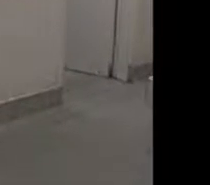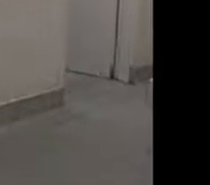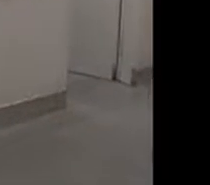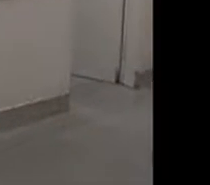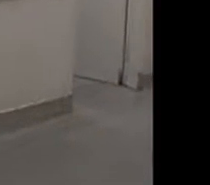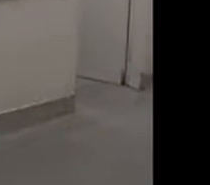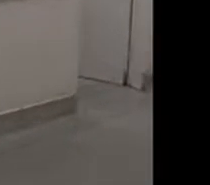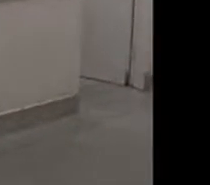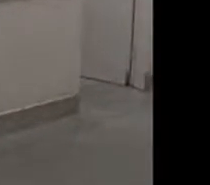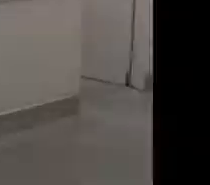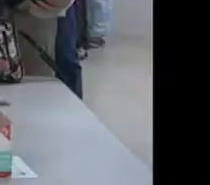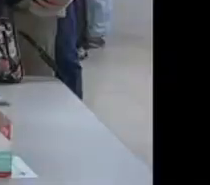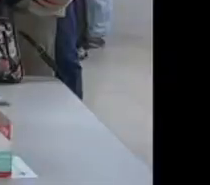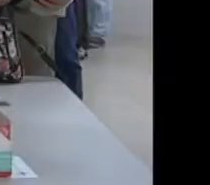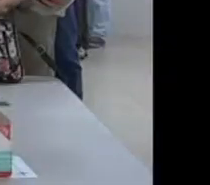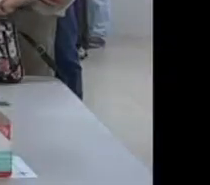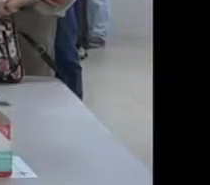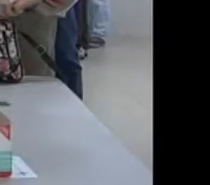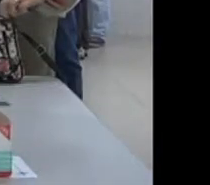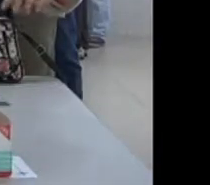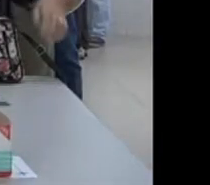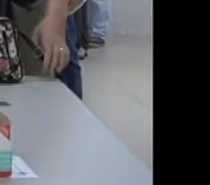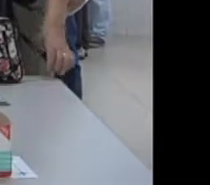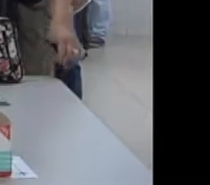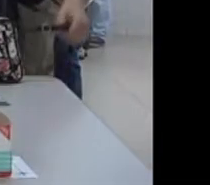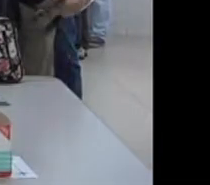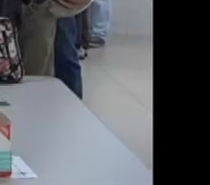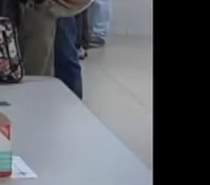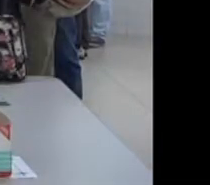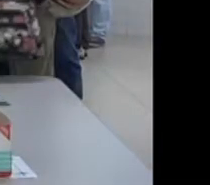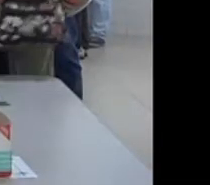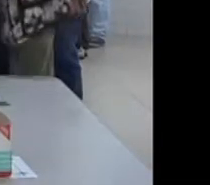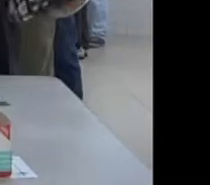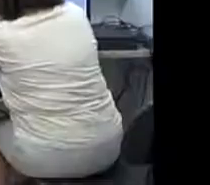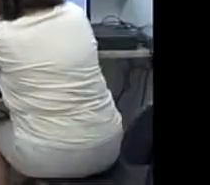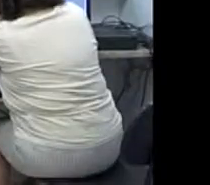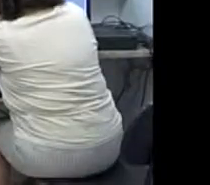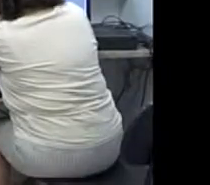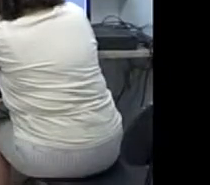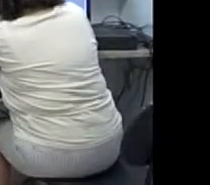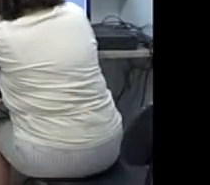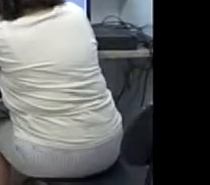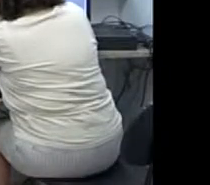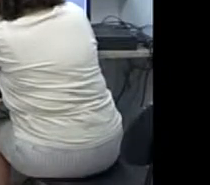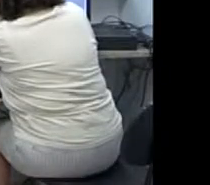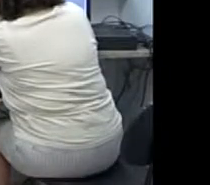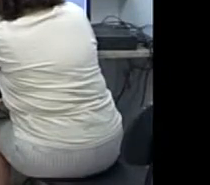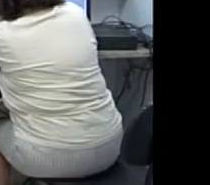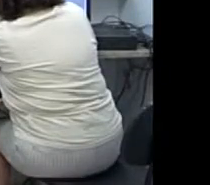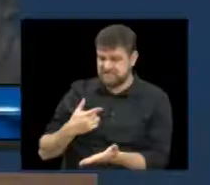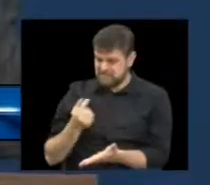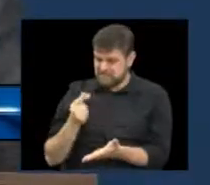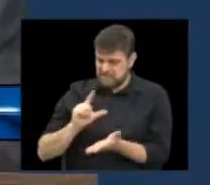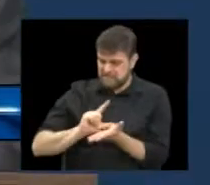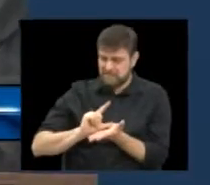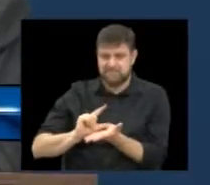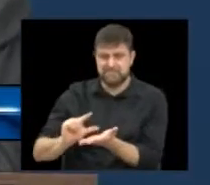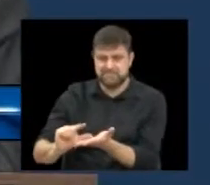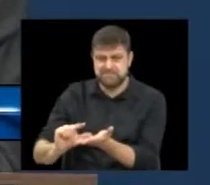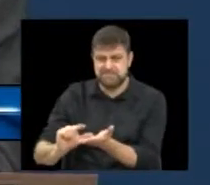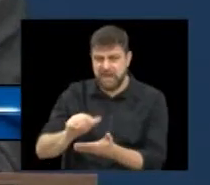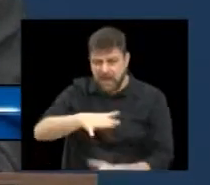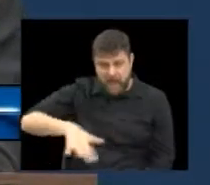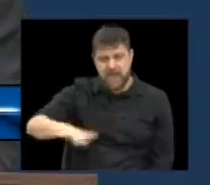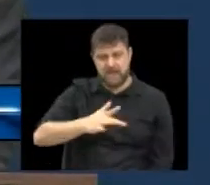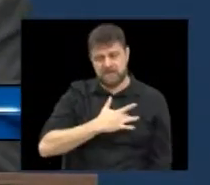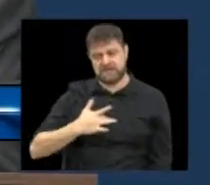rede pública de saúde da cidade já registrou o número de consultas total de todo o ano de 2016. Os serviços de saúde da